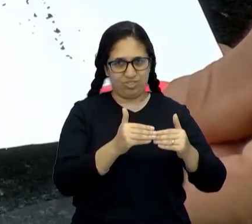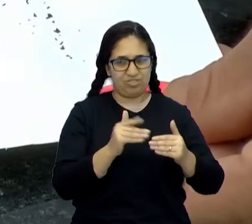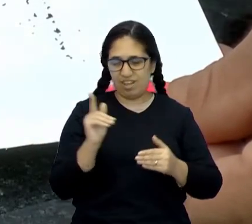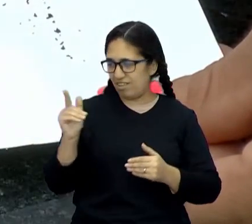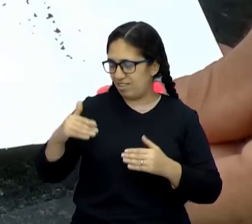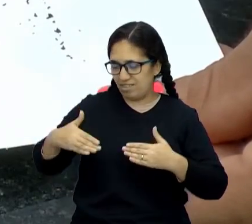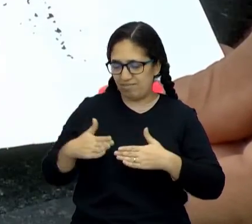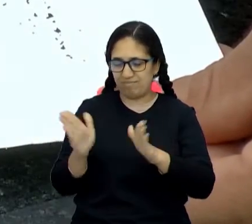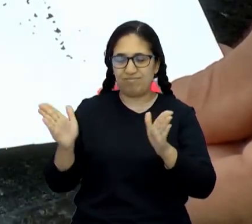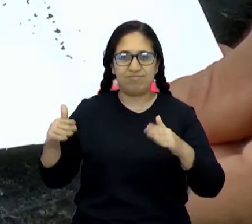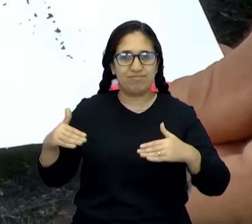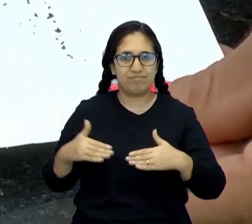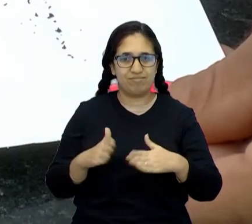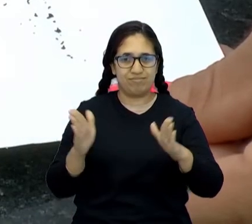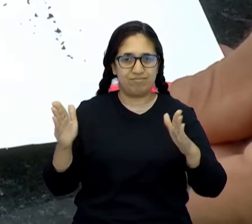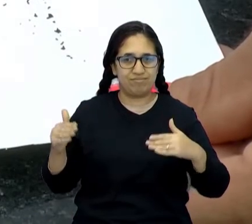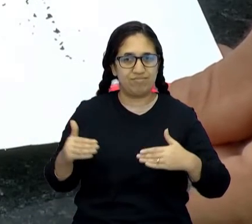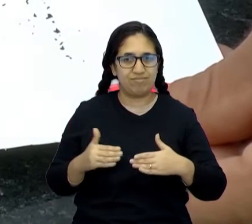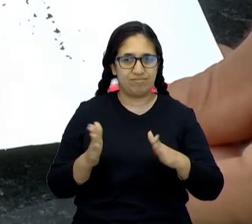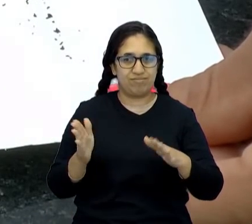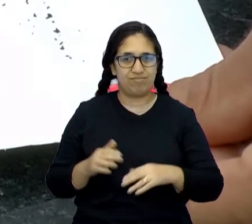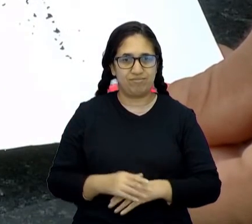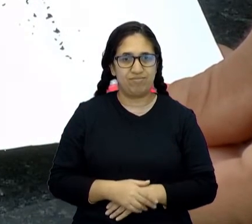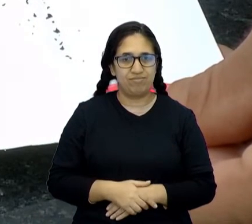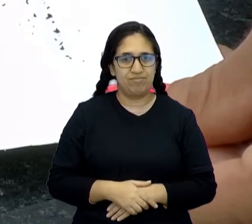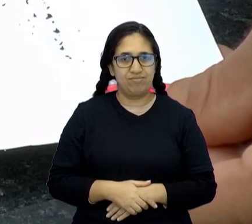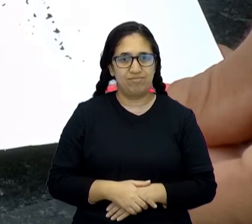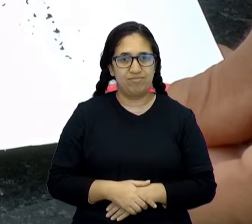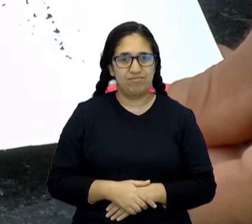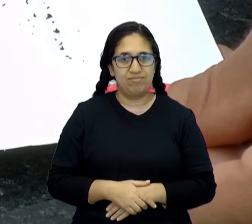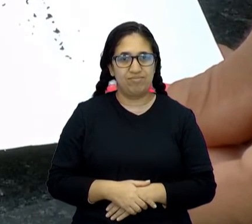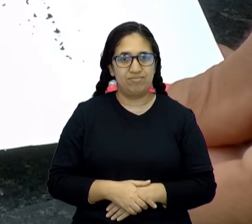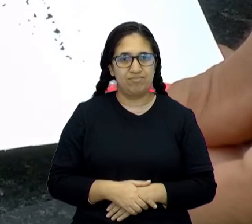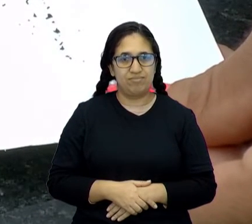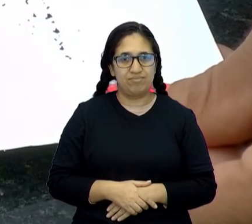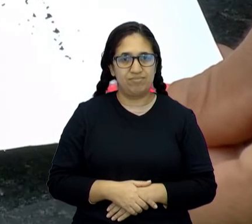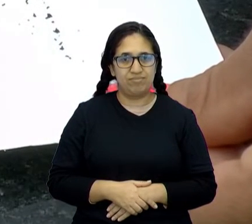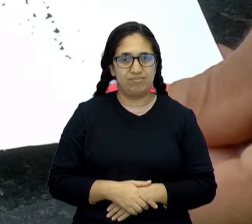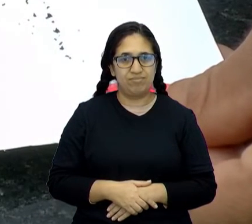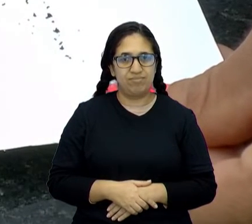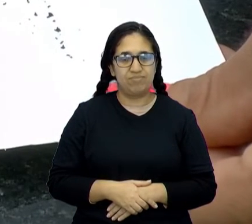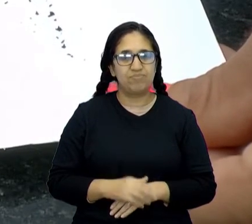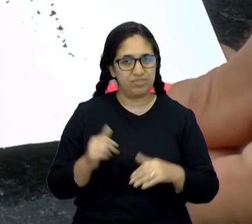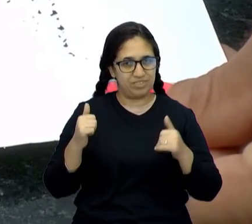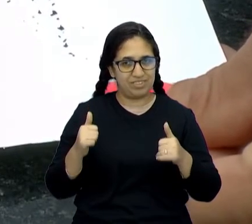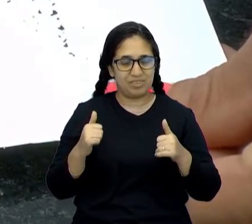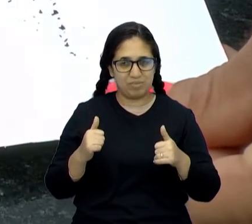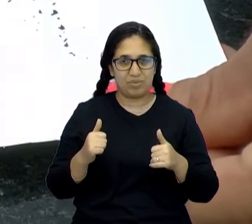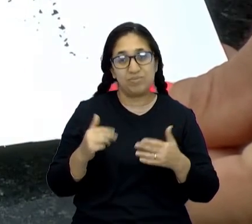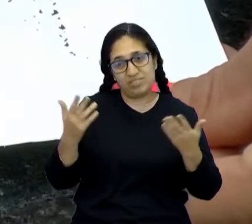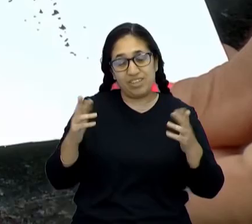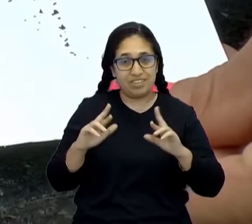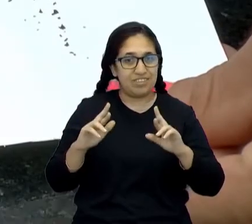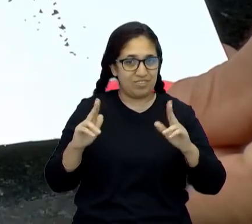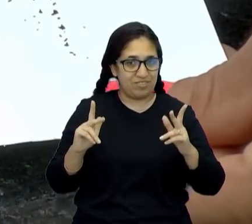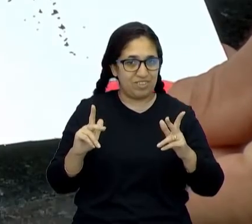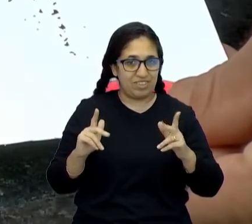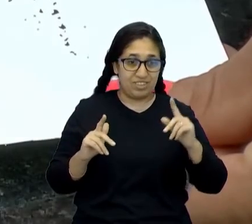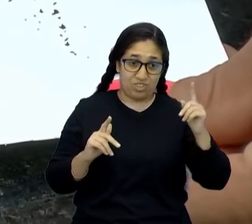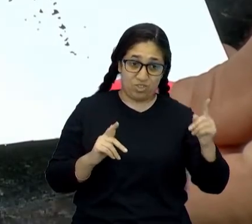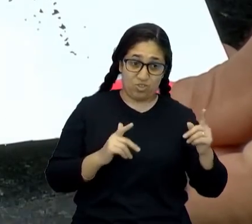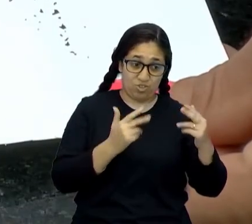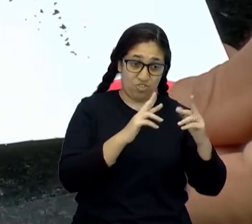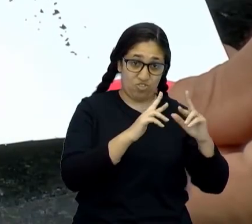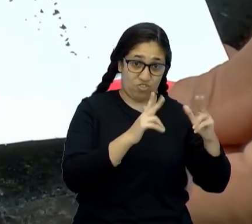enquanto que aqui tá saindo e afastando, né? Ele não encontra um chegando no outro, tá bom? Essa é a diferença. Dois